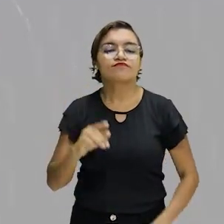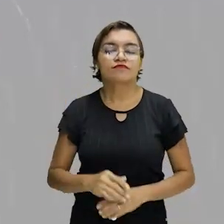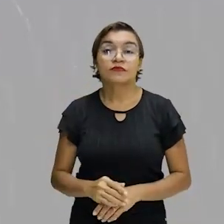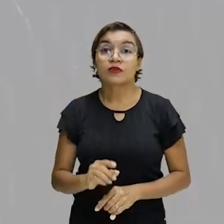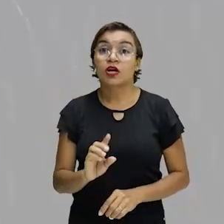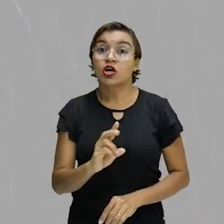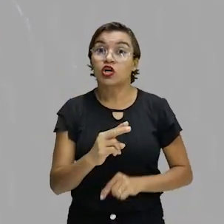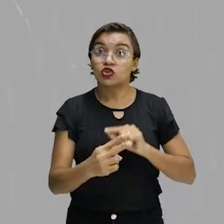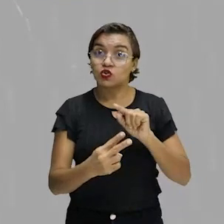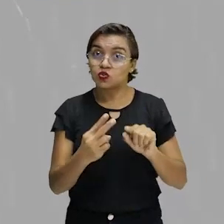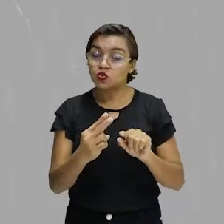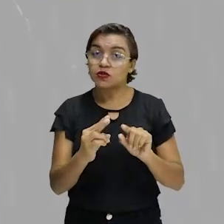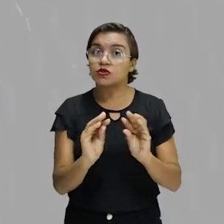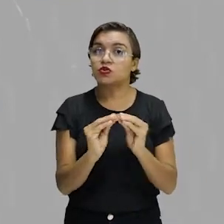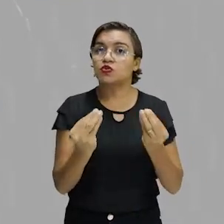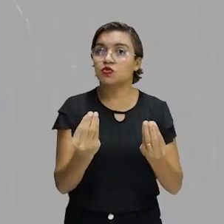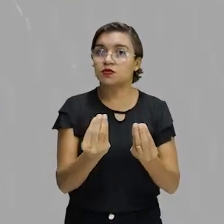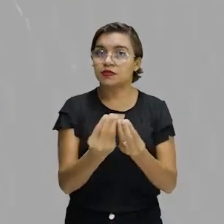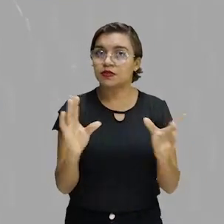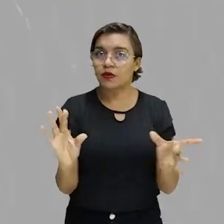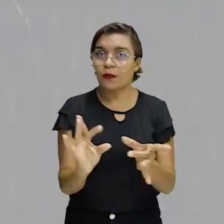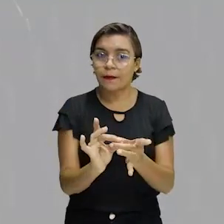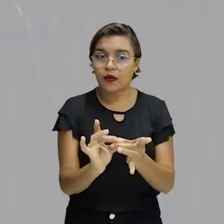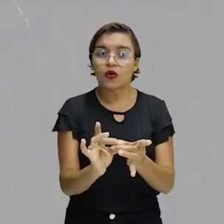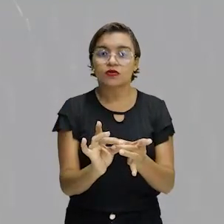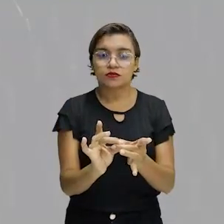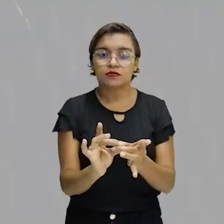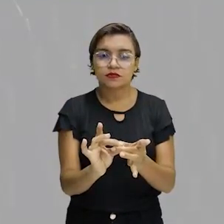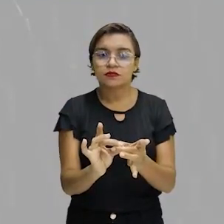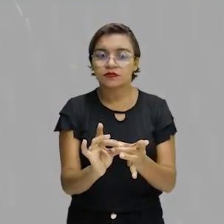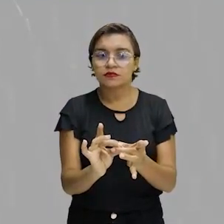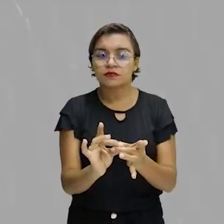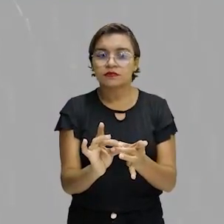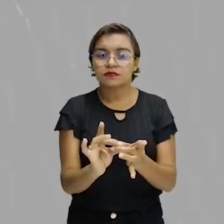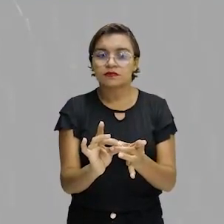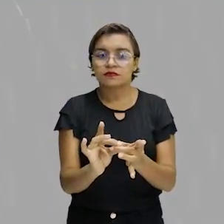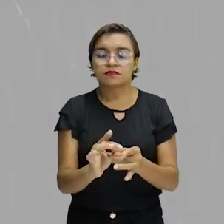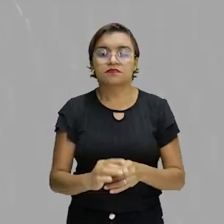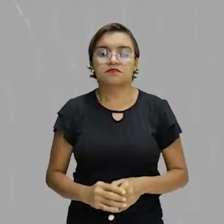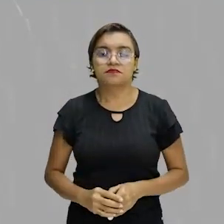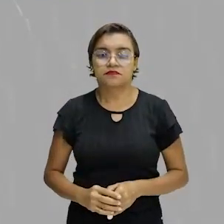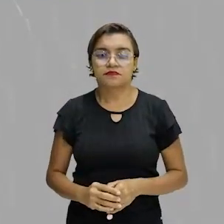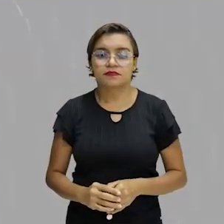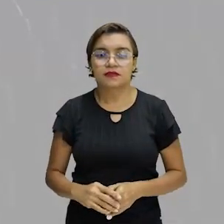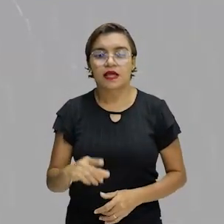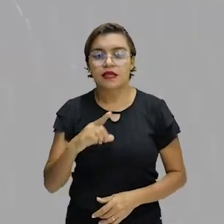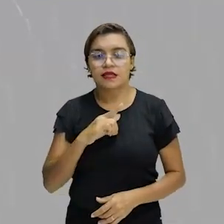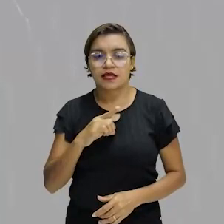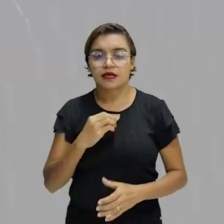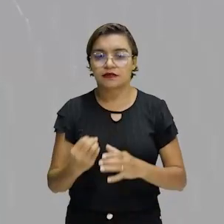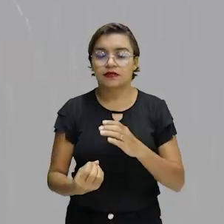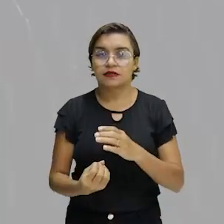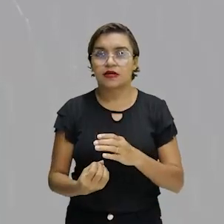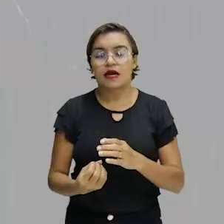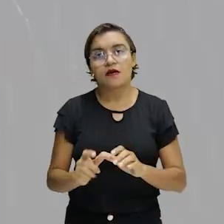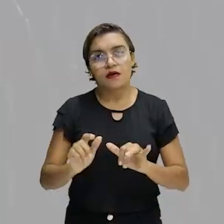duas substâncias compostas bom com duas substâncias compostas eu vou ter uma reação de dupla troca então a